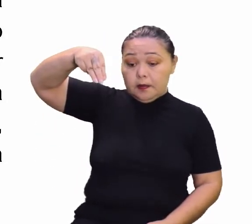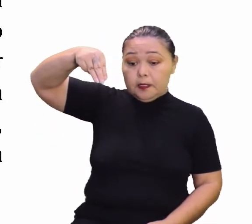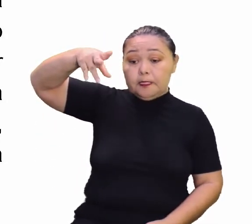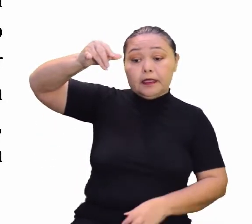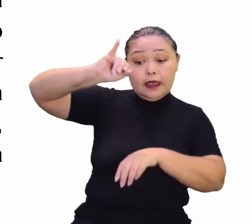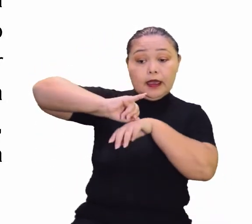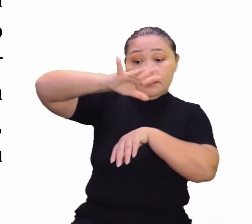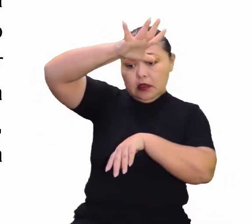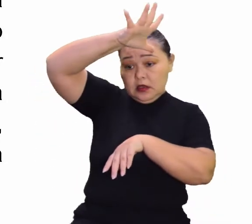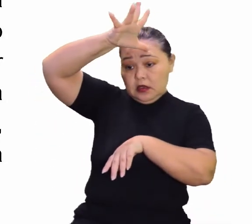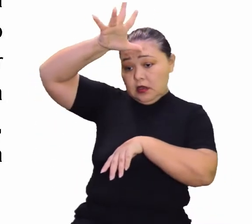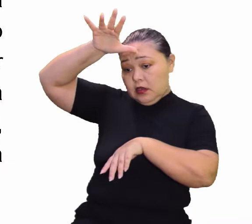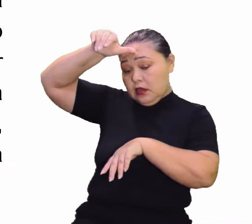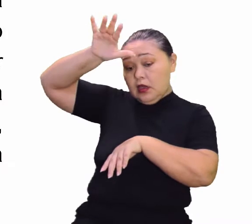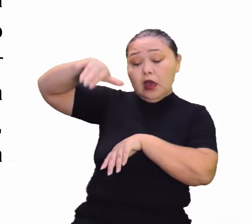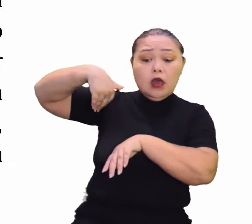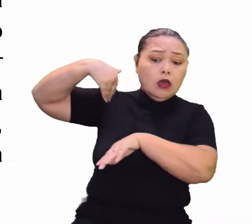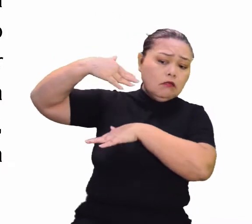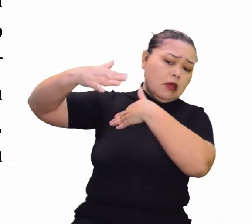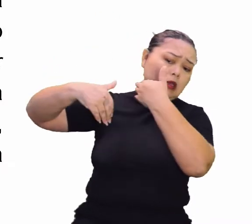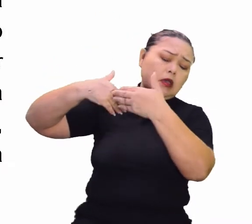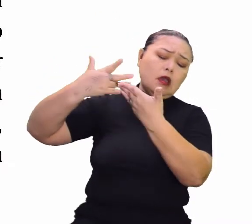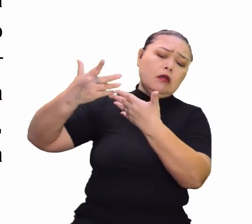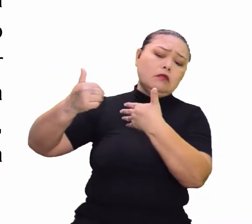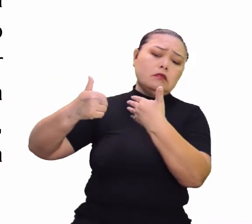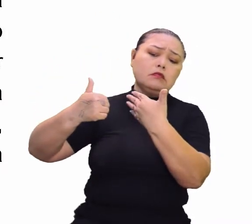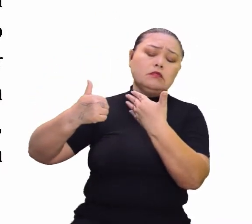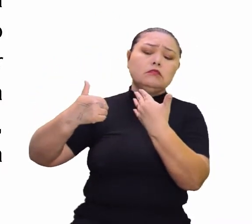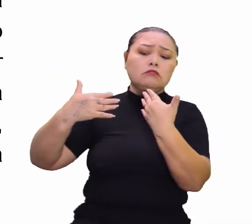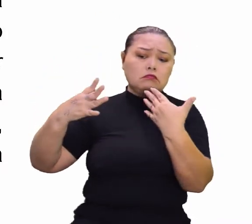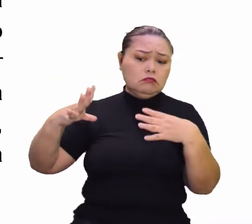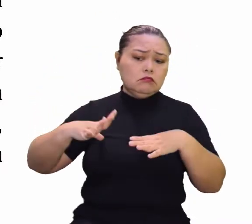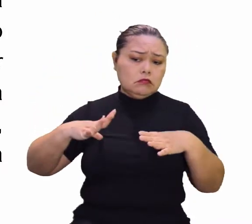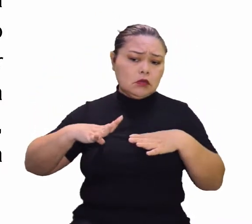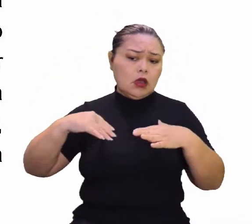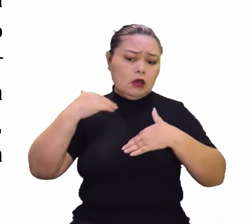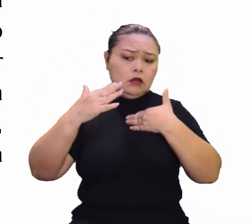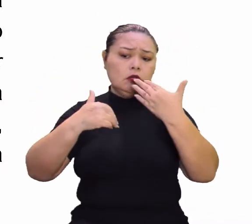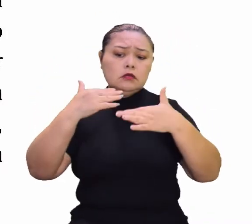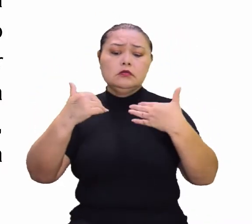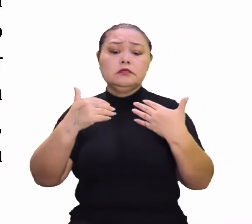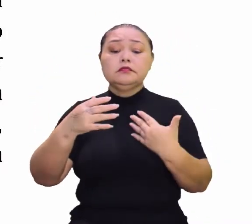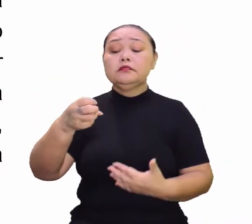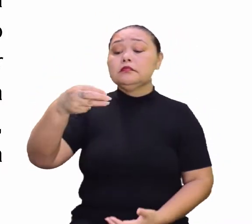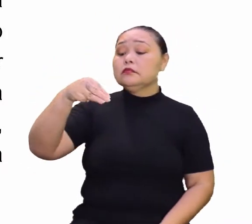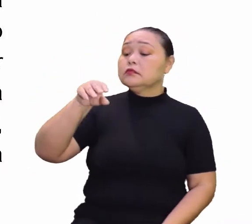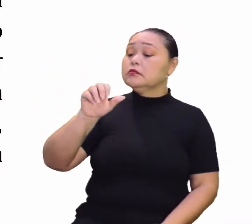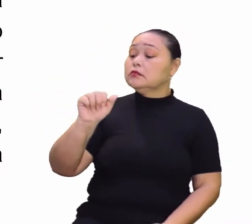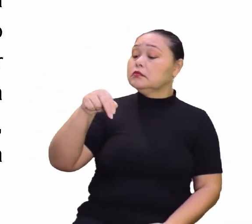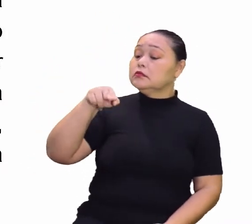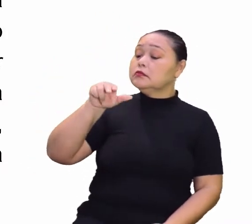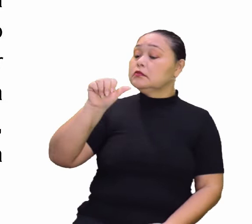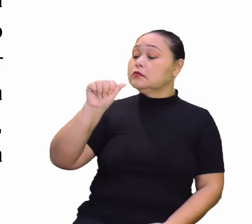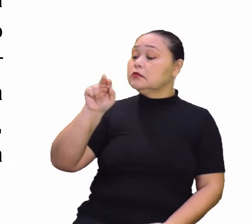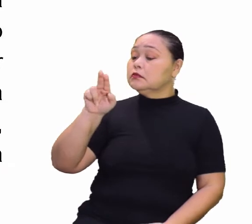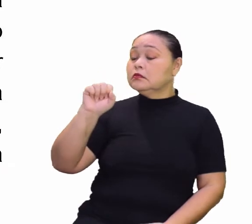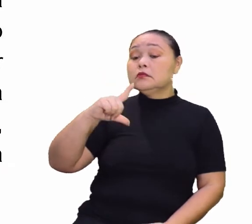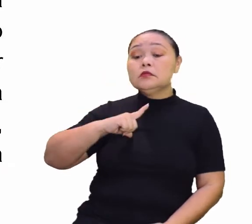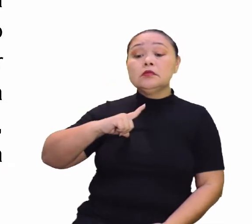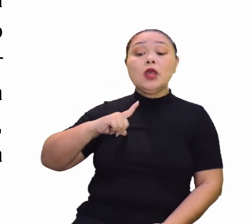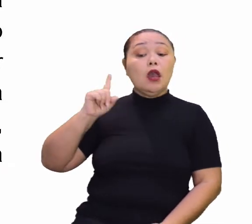era já bem mais desenvolvida do que nossa região. E Manaus ficou sendo um centro